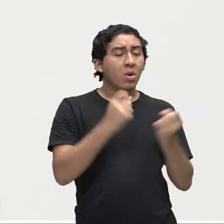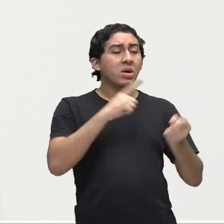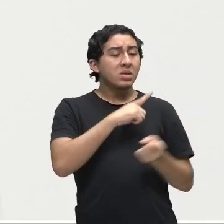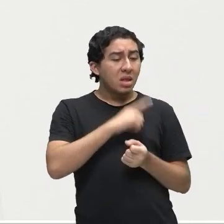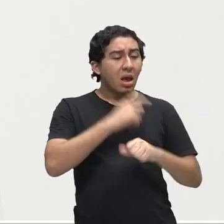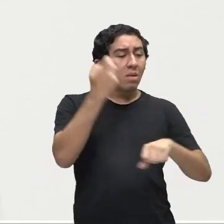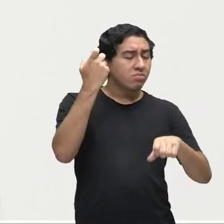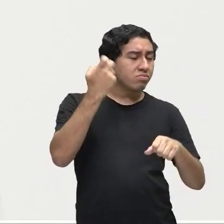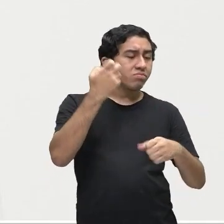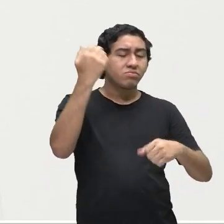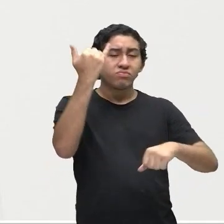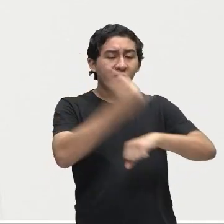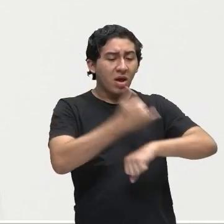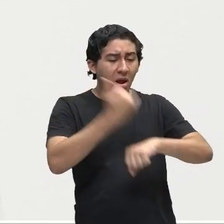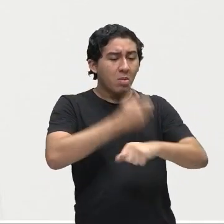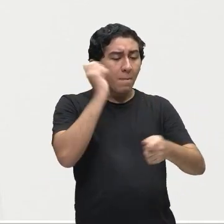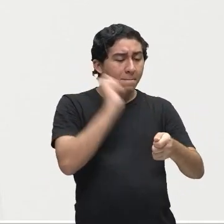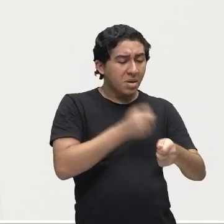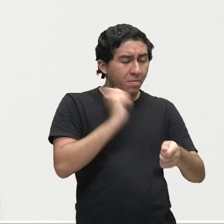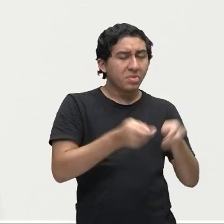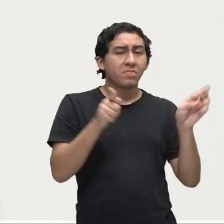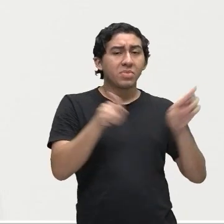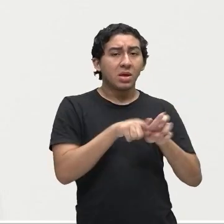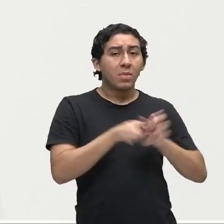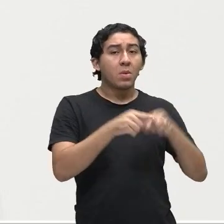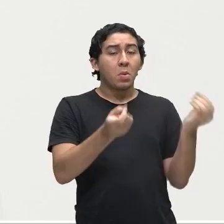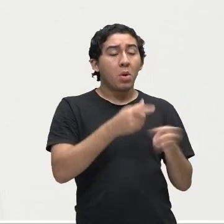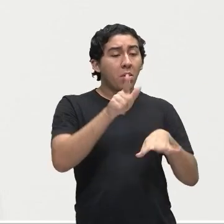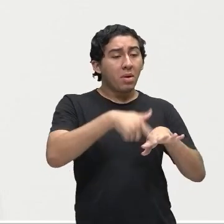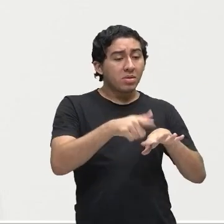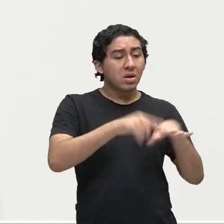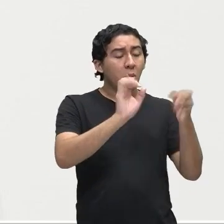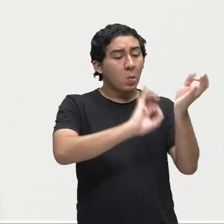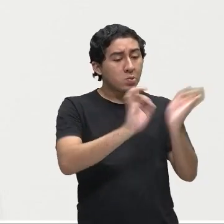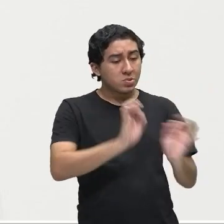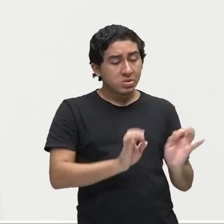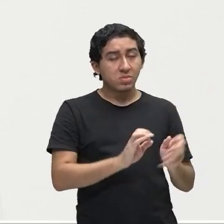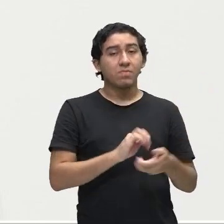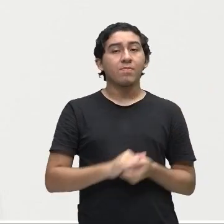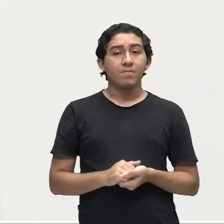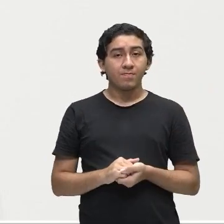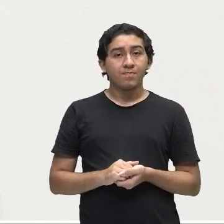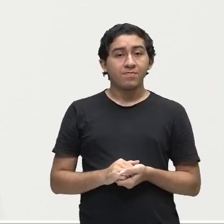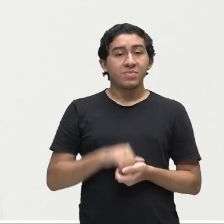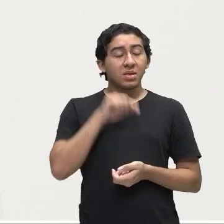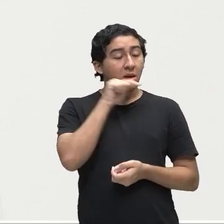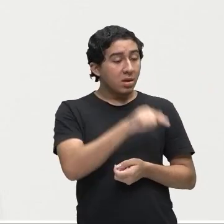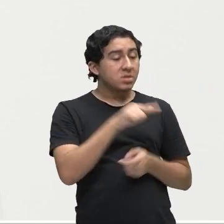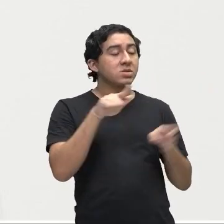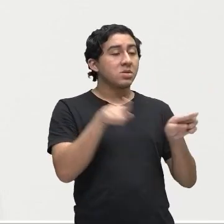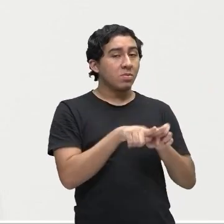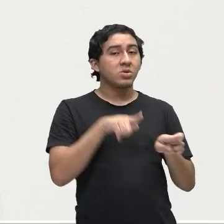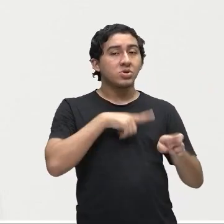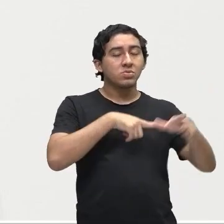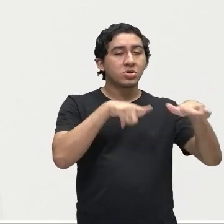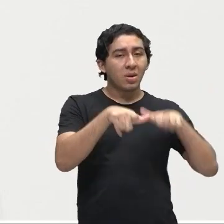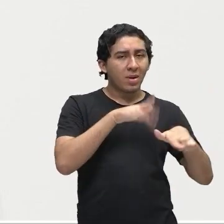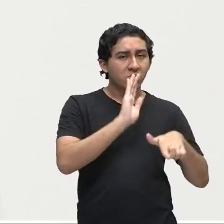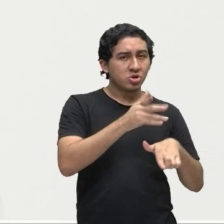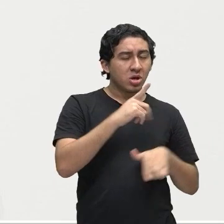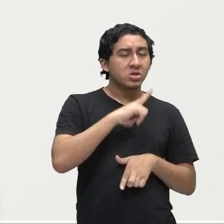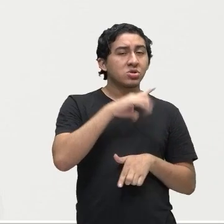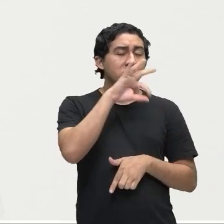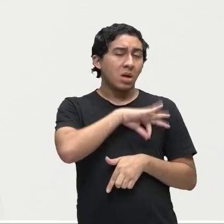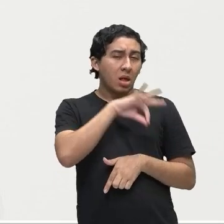espada, como fazer um calçado para aquele período. Eles geralmente trabalhavam já por um